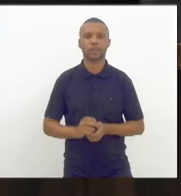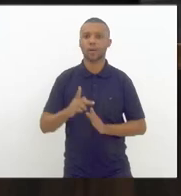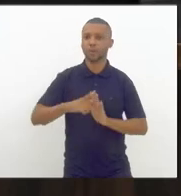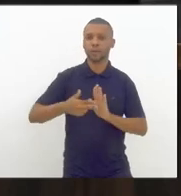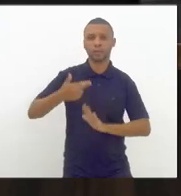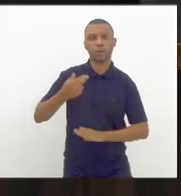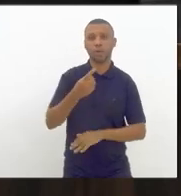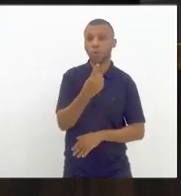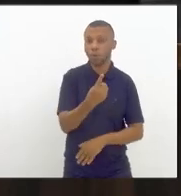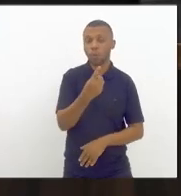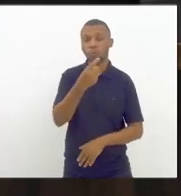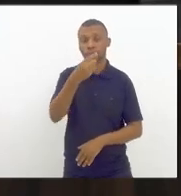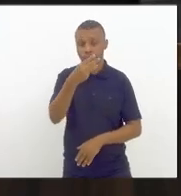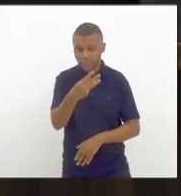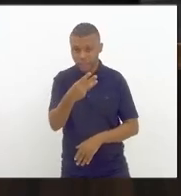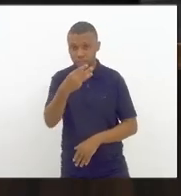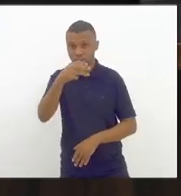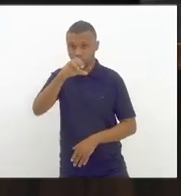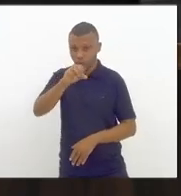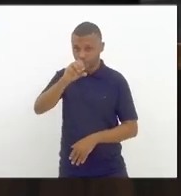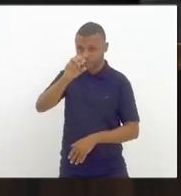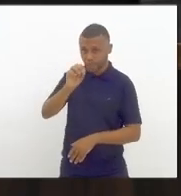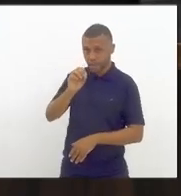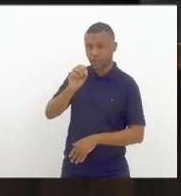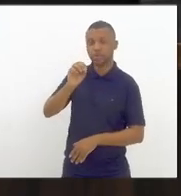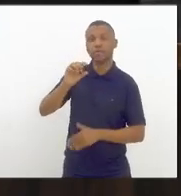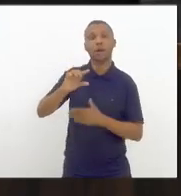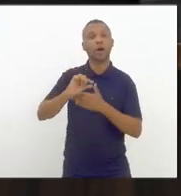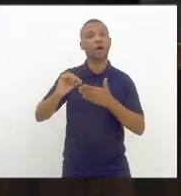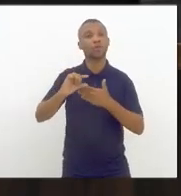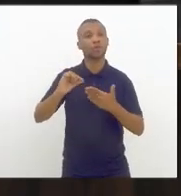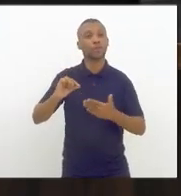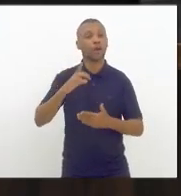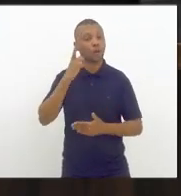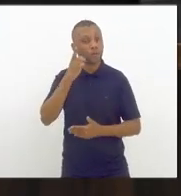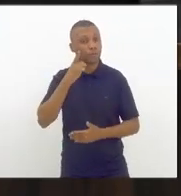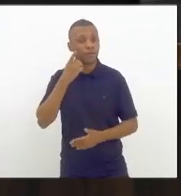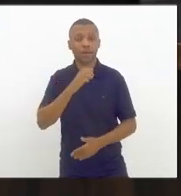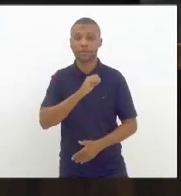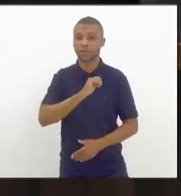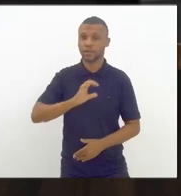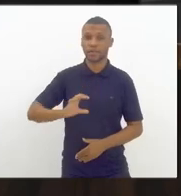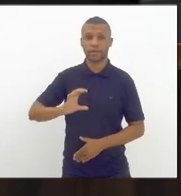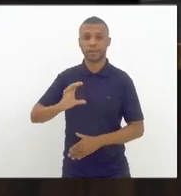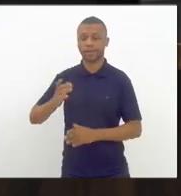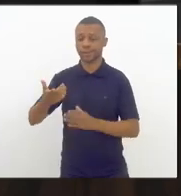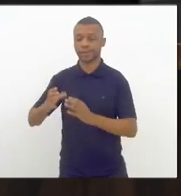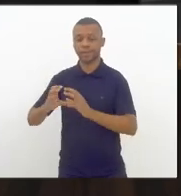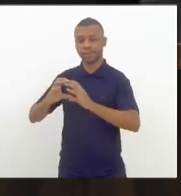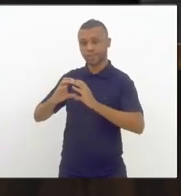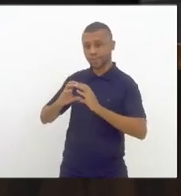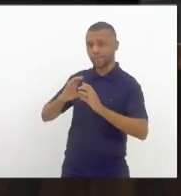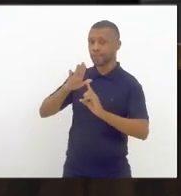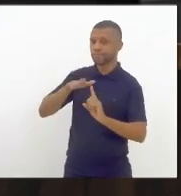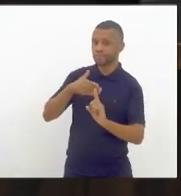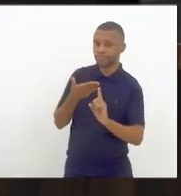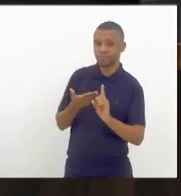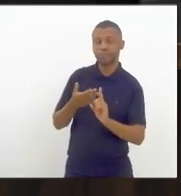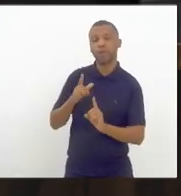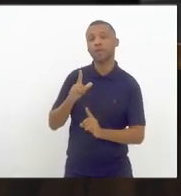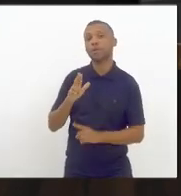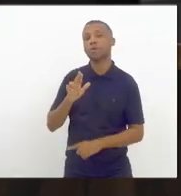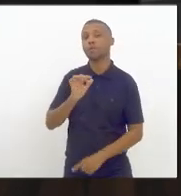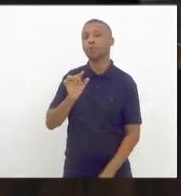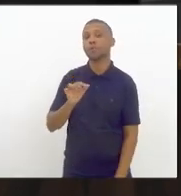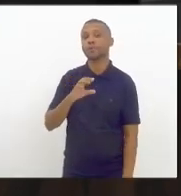resolução 1390 de 22, de autoria do deputado André Siciliano. Concede medalha Tiradentes, respectivo diploma ao senhor Luiz Carlos Gomes